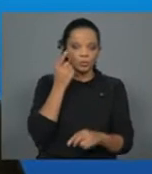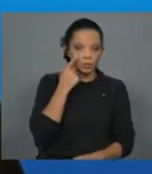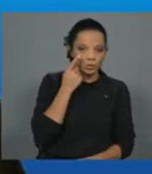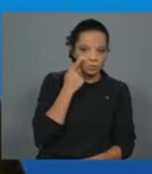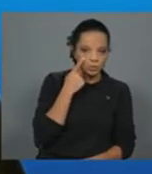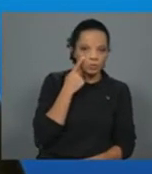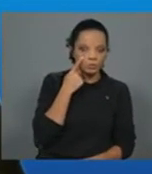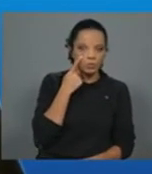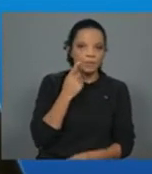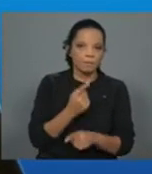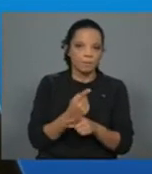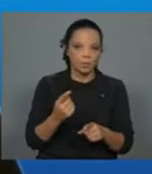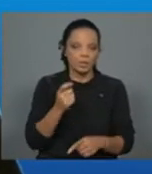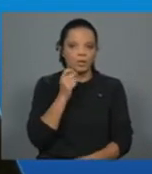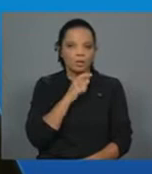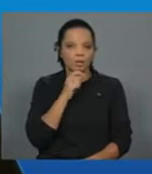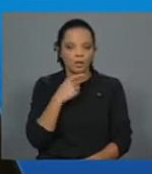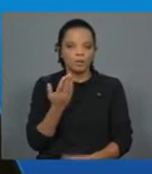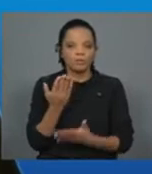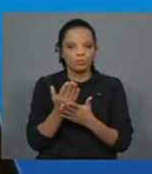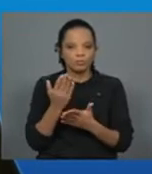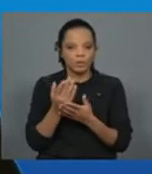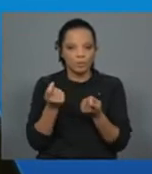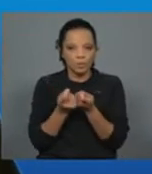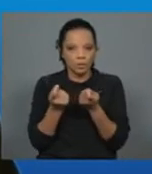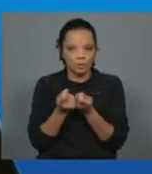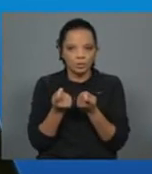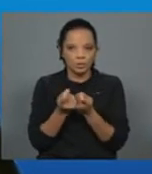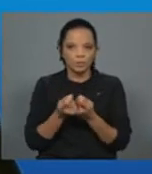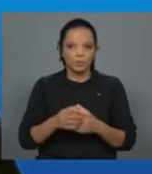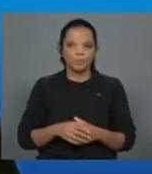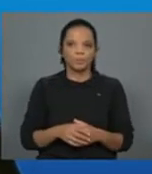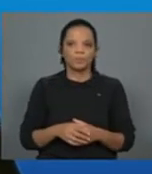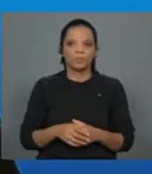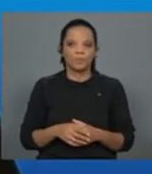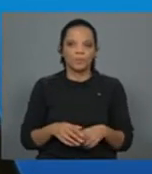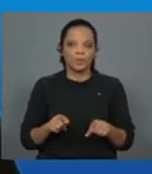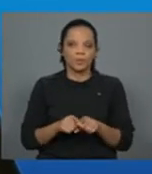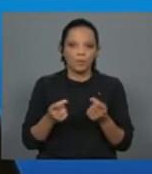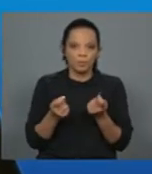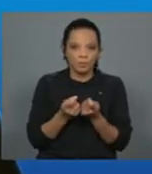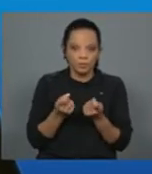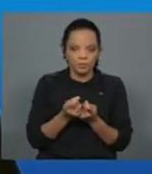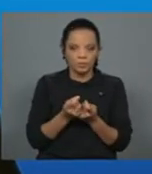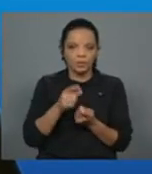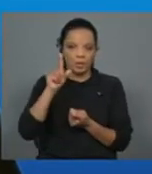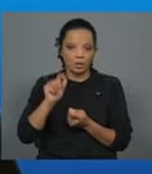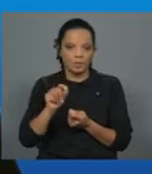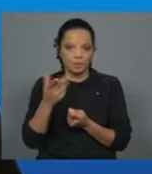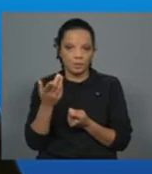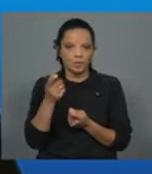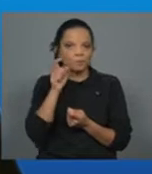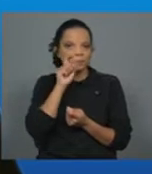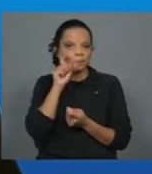portanto, que vamos conseguir estudar os sismos mais próximos, portanto, os grandes sismos mais próximos da fonte, mas também para efeitos de